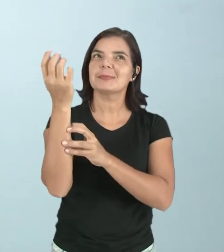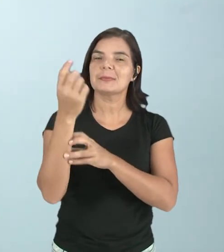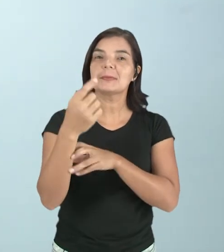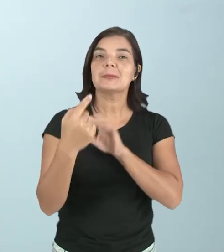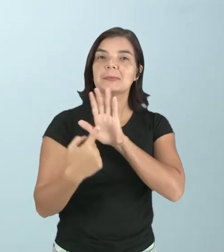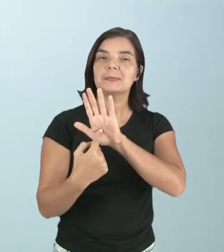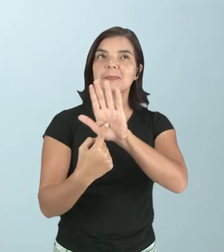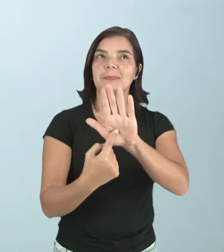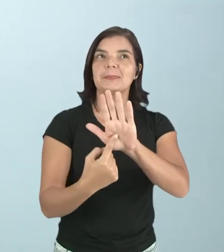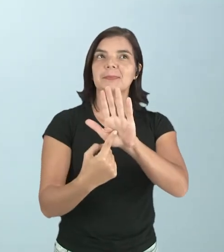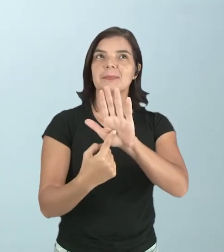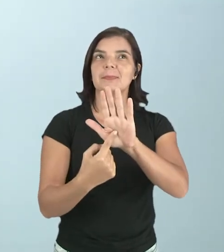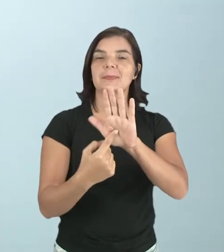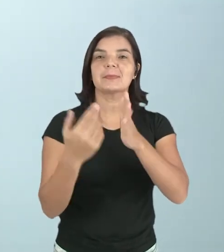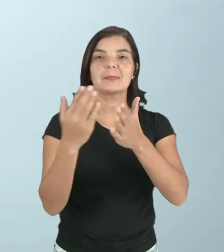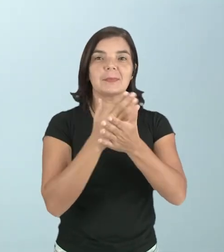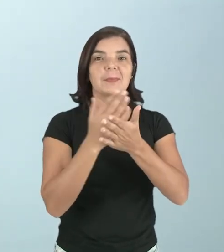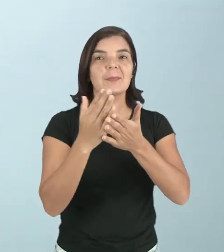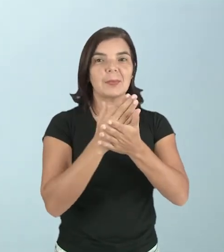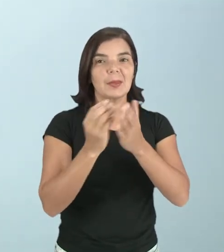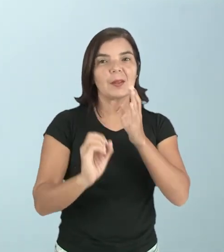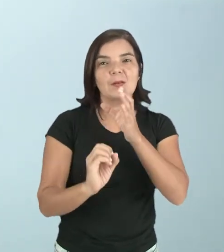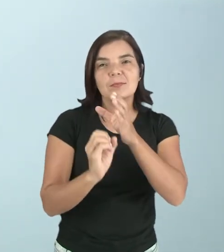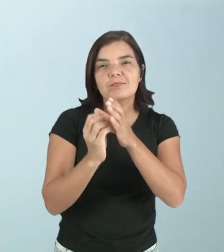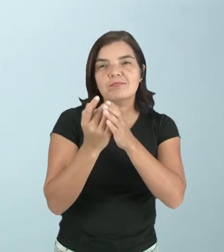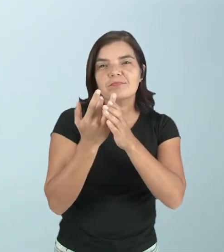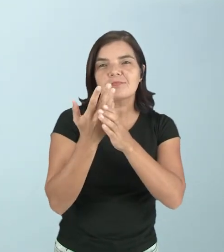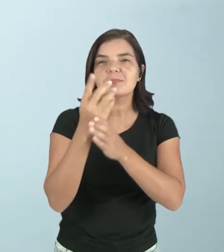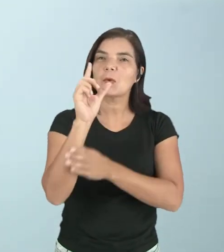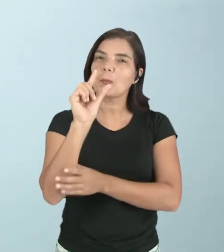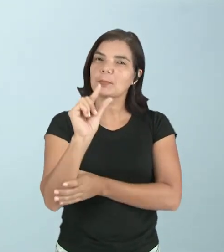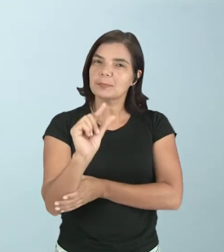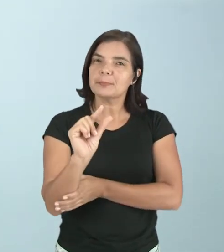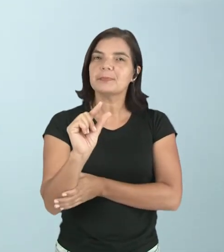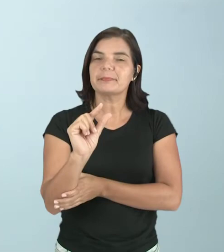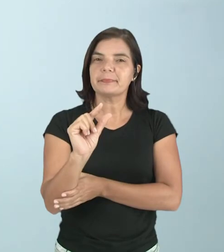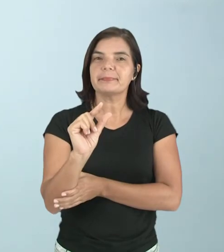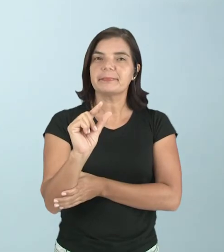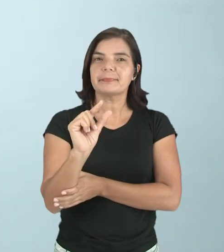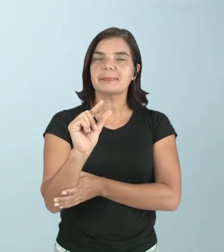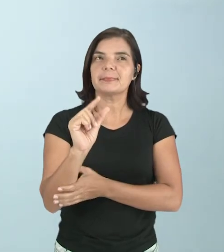bem. Algumas estão nascendo bem pequenas.